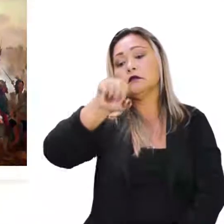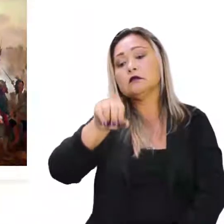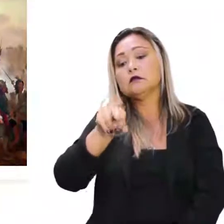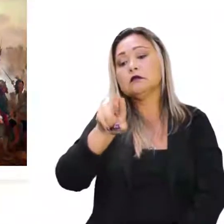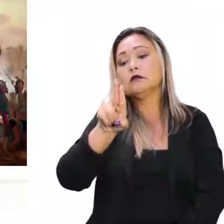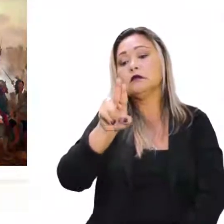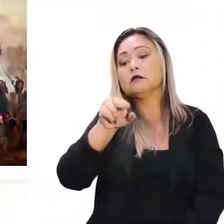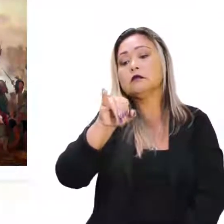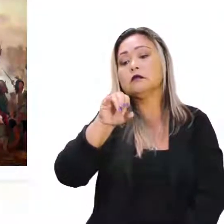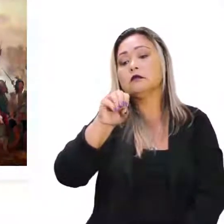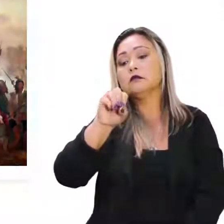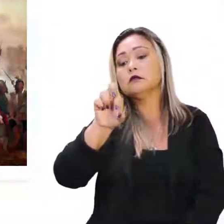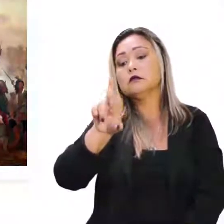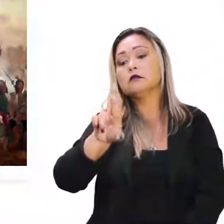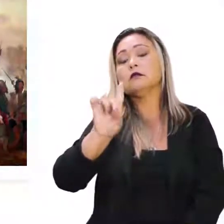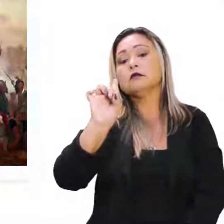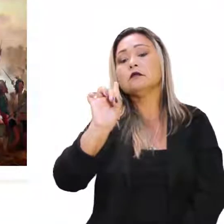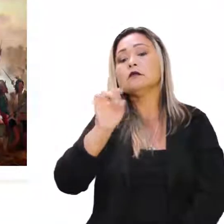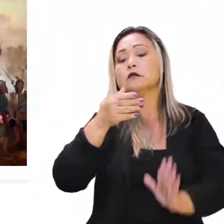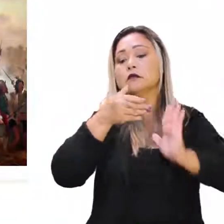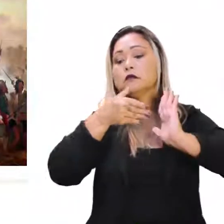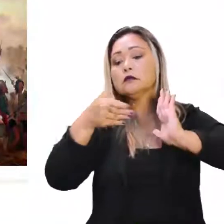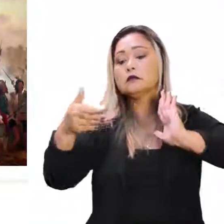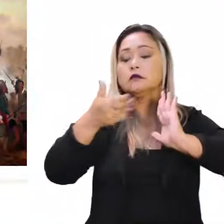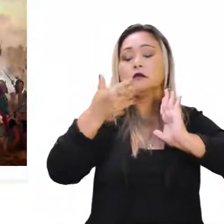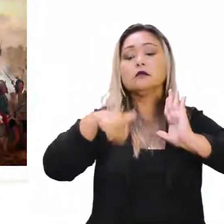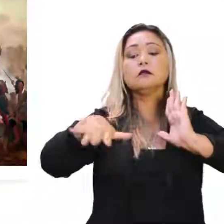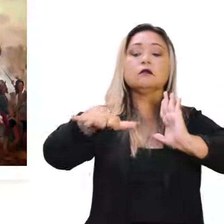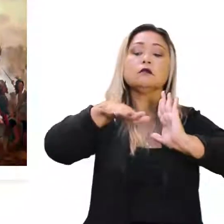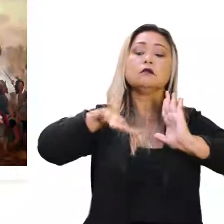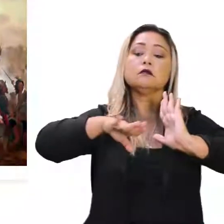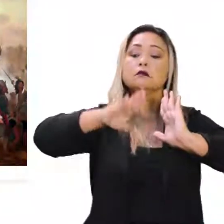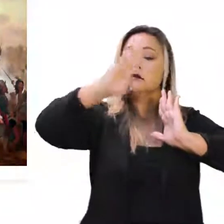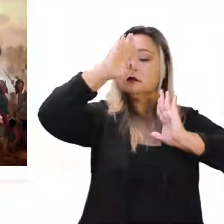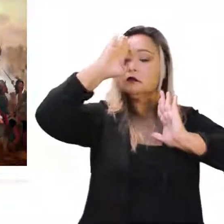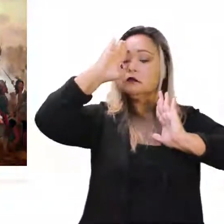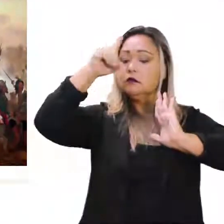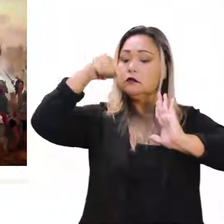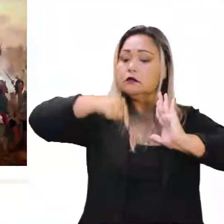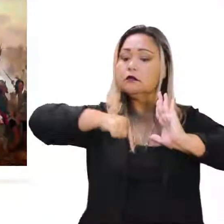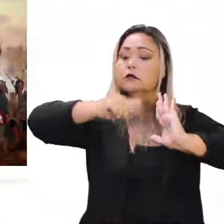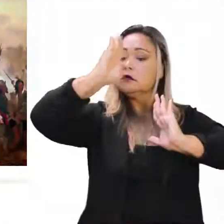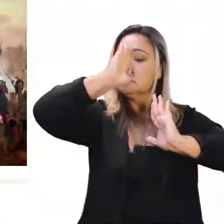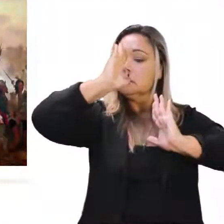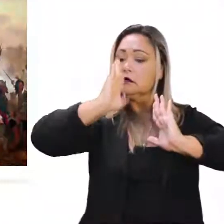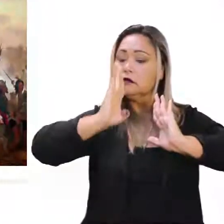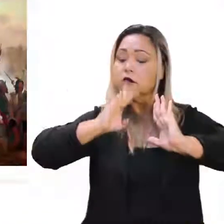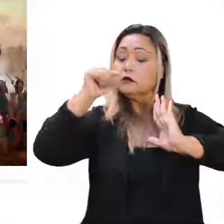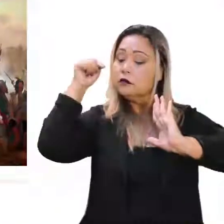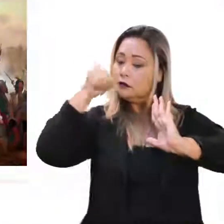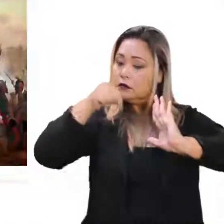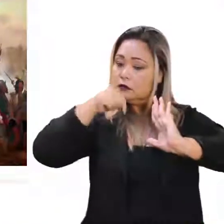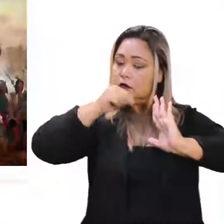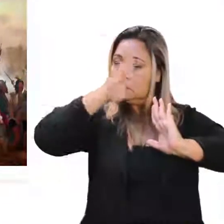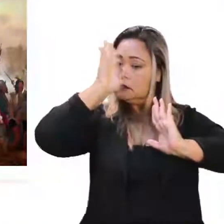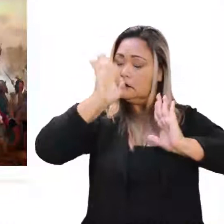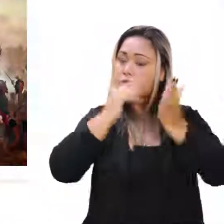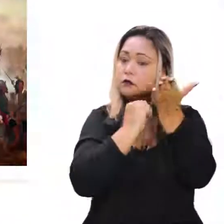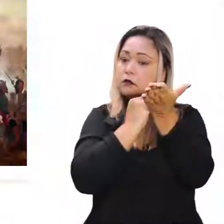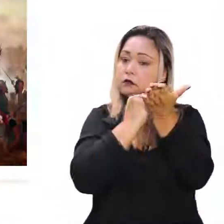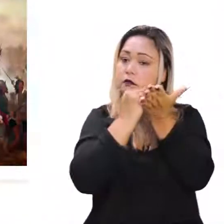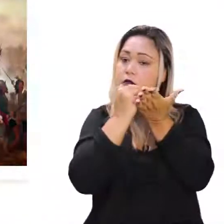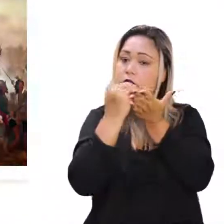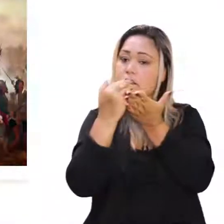produções do período do academicismo do Brasil. Olha só, a arte acadêmica brasileira teve